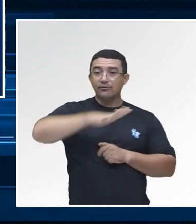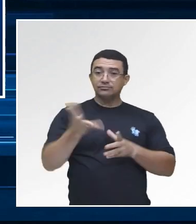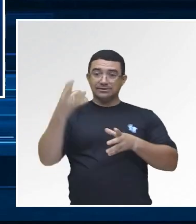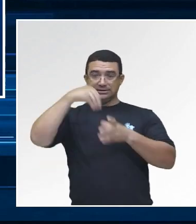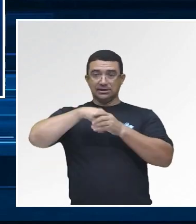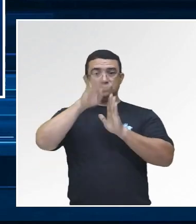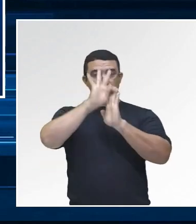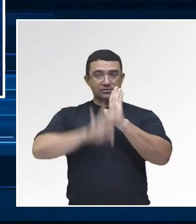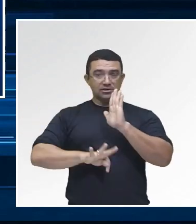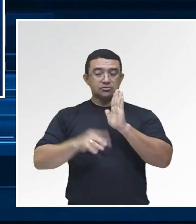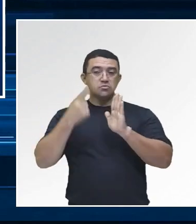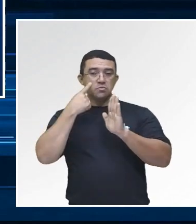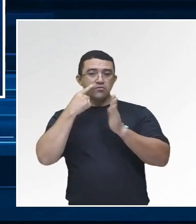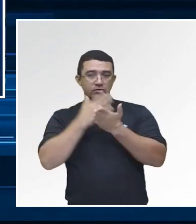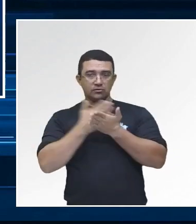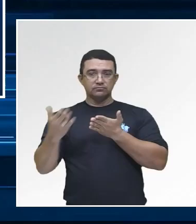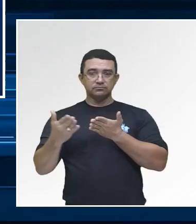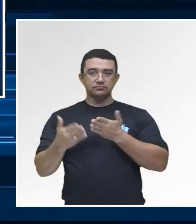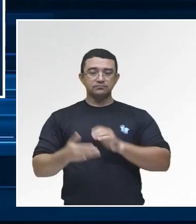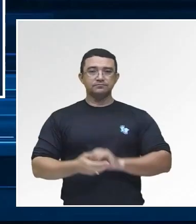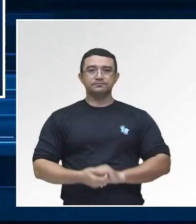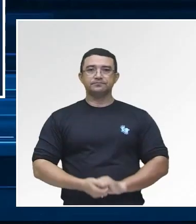Então vamos começar.